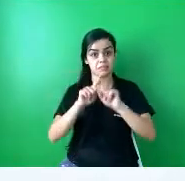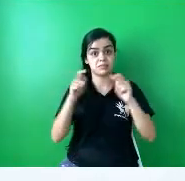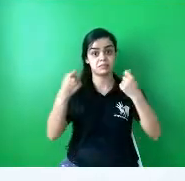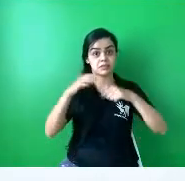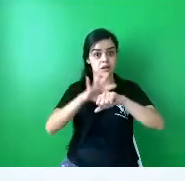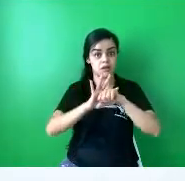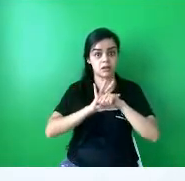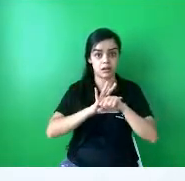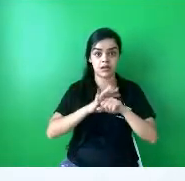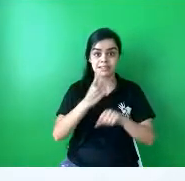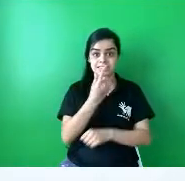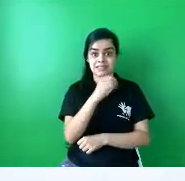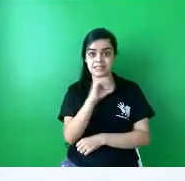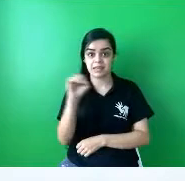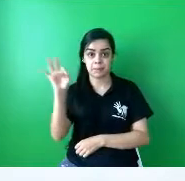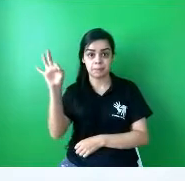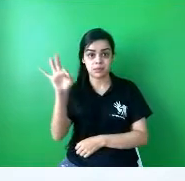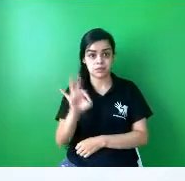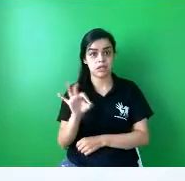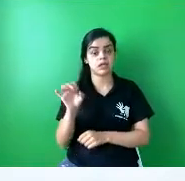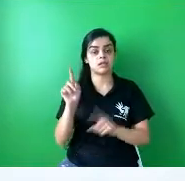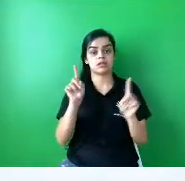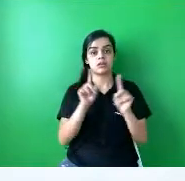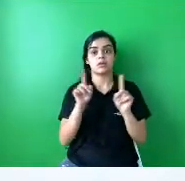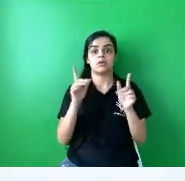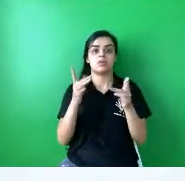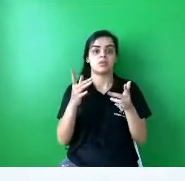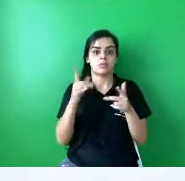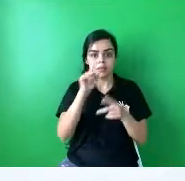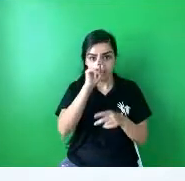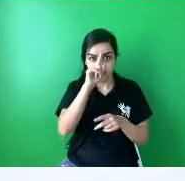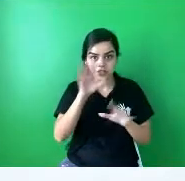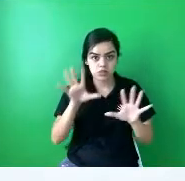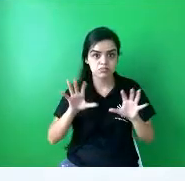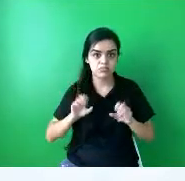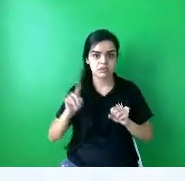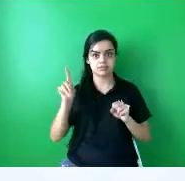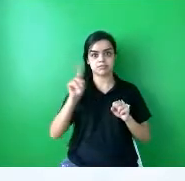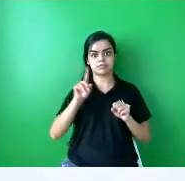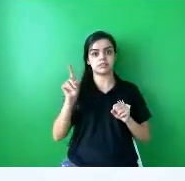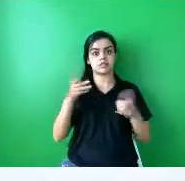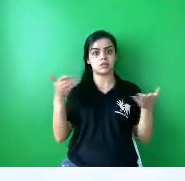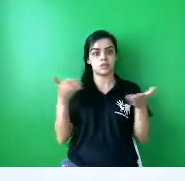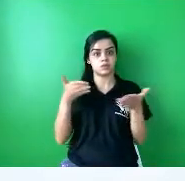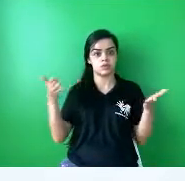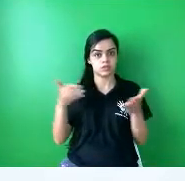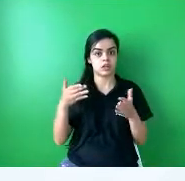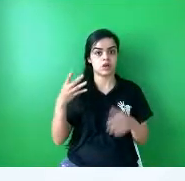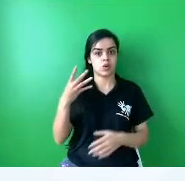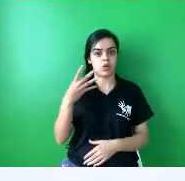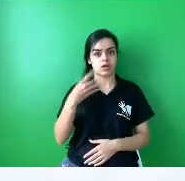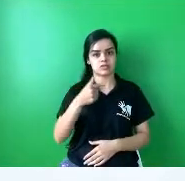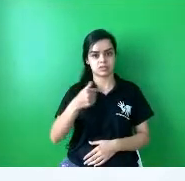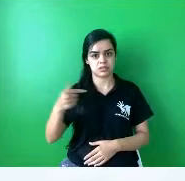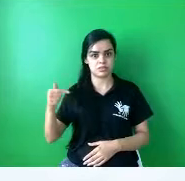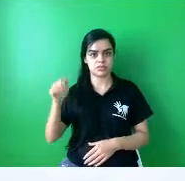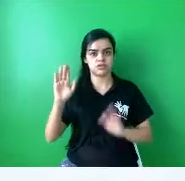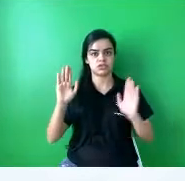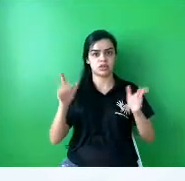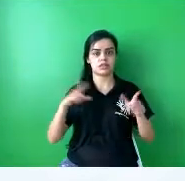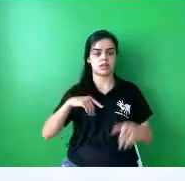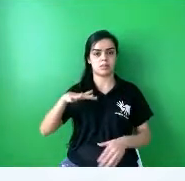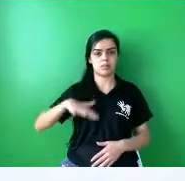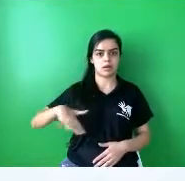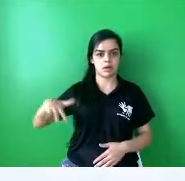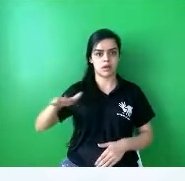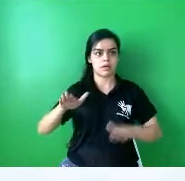segurança completa para eles, porque eles não corram nenhum tipo de risco. Então, hoje, já faz umas 4 semanas, Matinhos está com a área